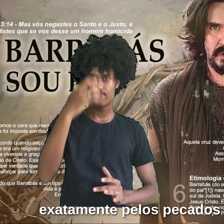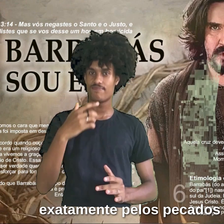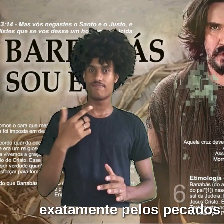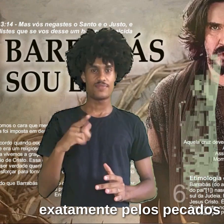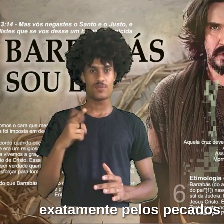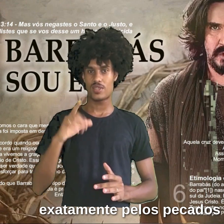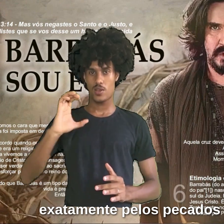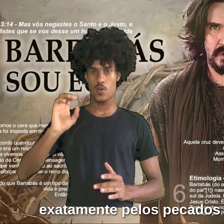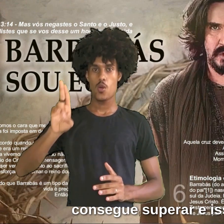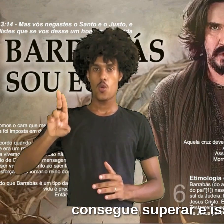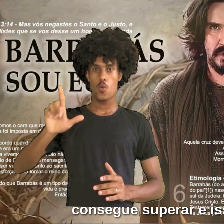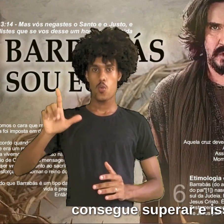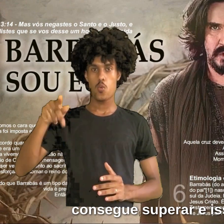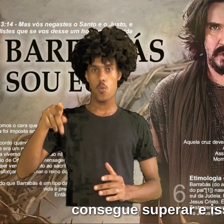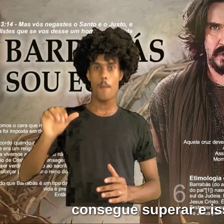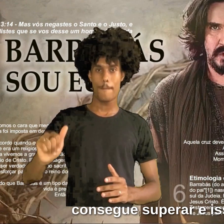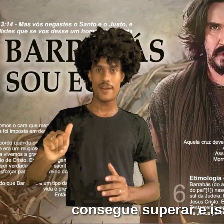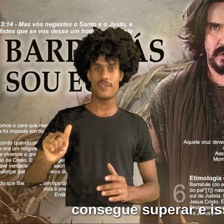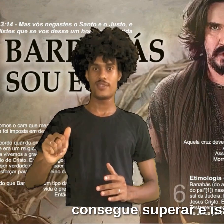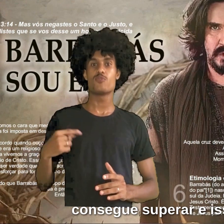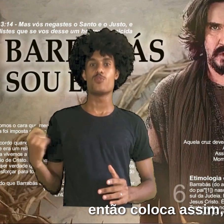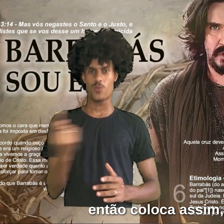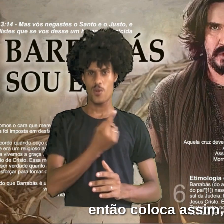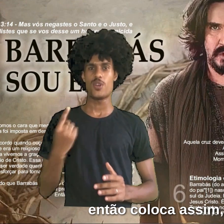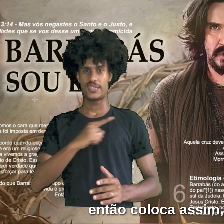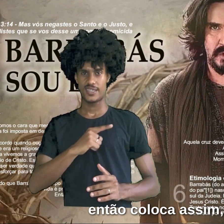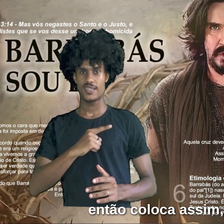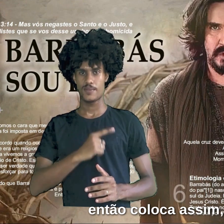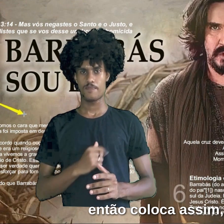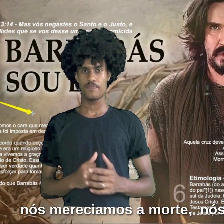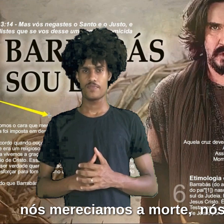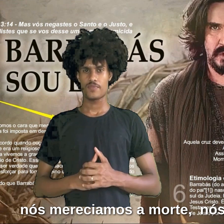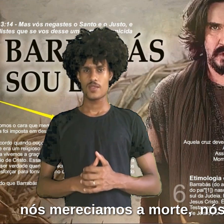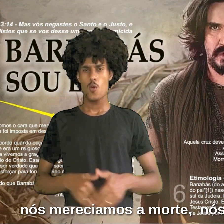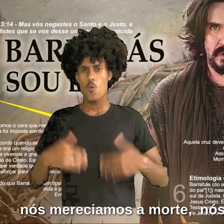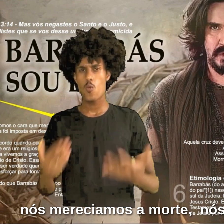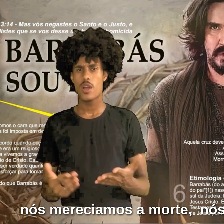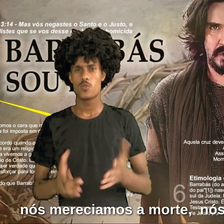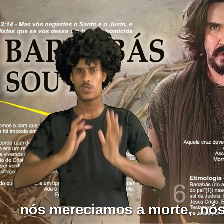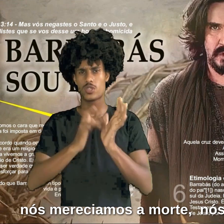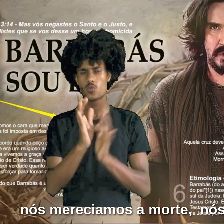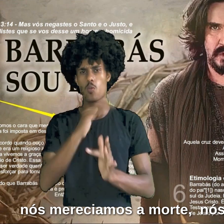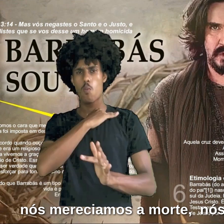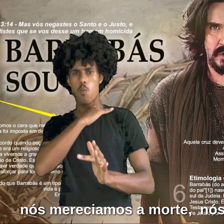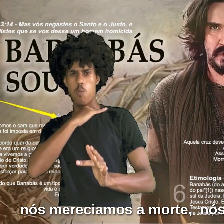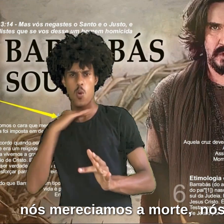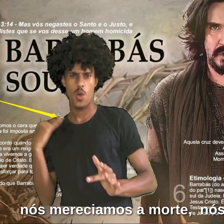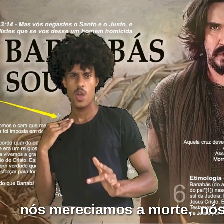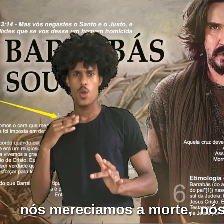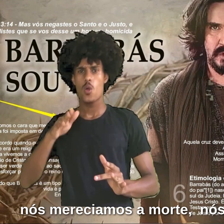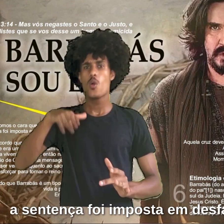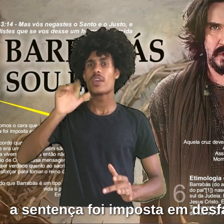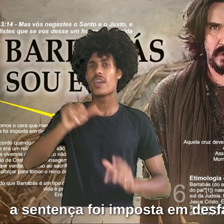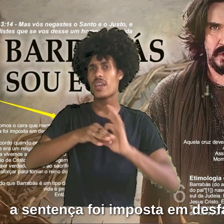quais você não consegue superar. E isso está errado. Então coloca assim, ó. Sim, irmãos, nós merecíamos a morte. Nós somos o cara